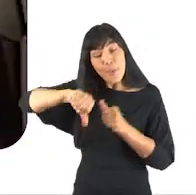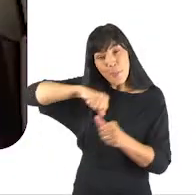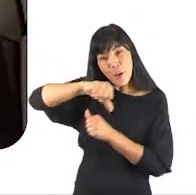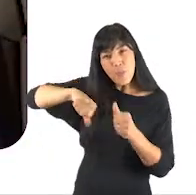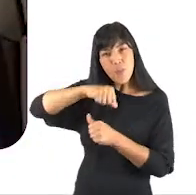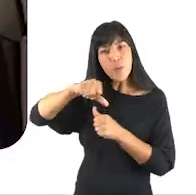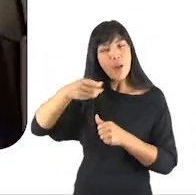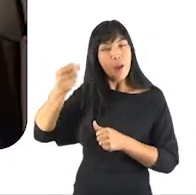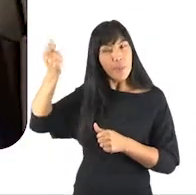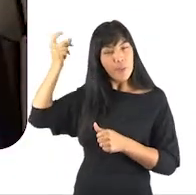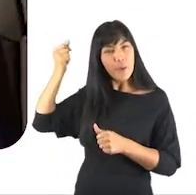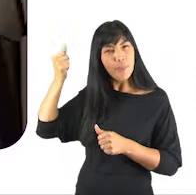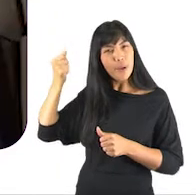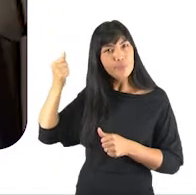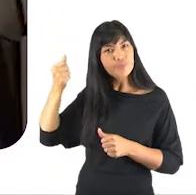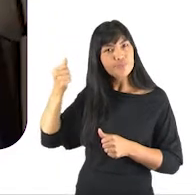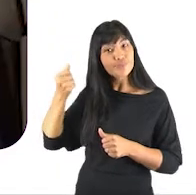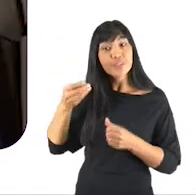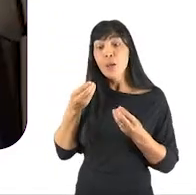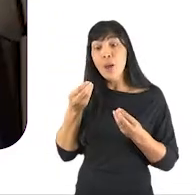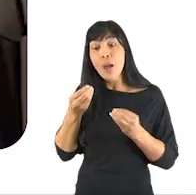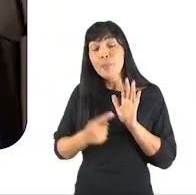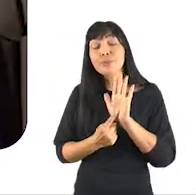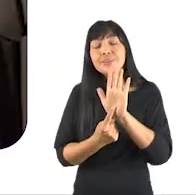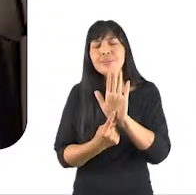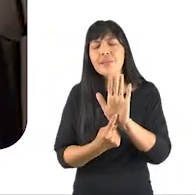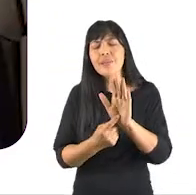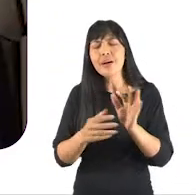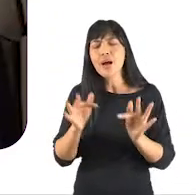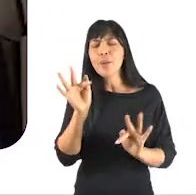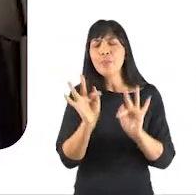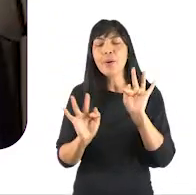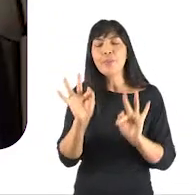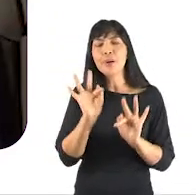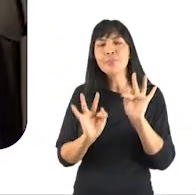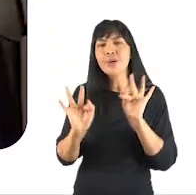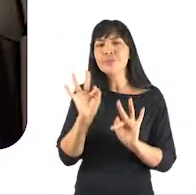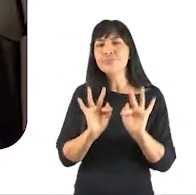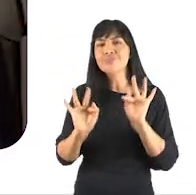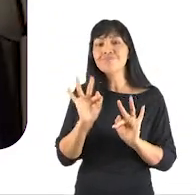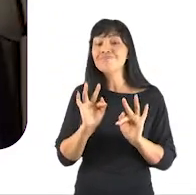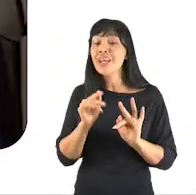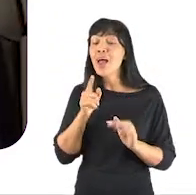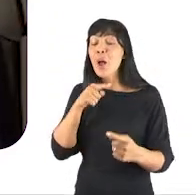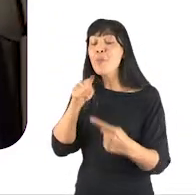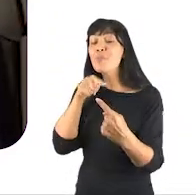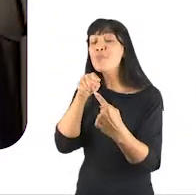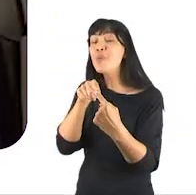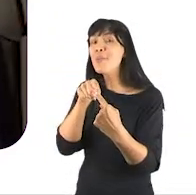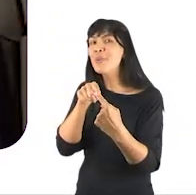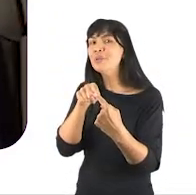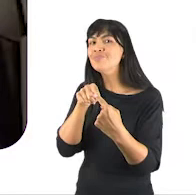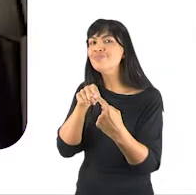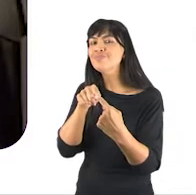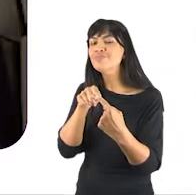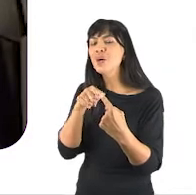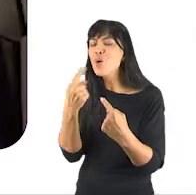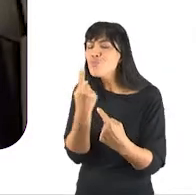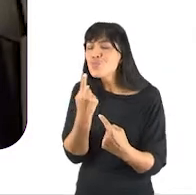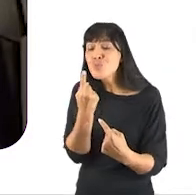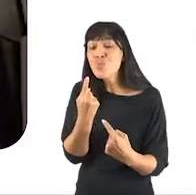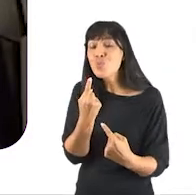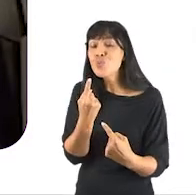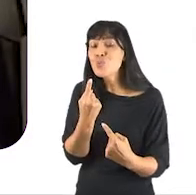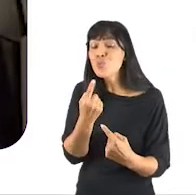anteriores, o que que a gente viu? O aparecimento de uma tecnologia que tinha um propósito único